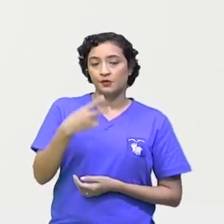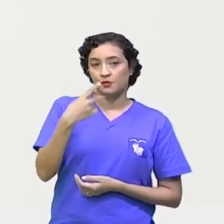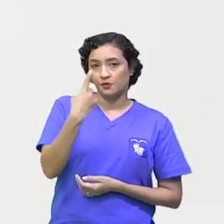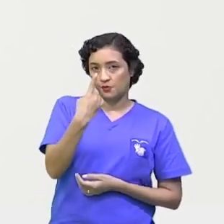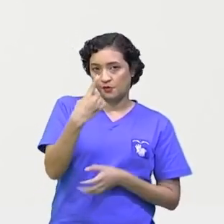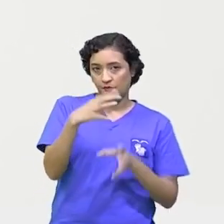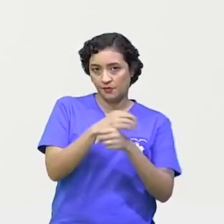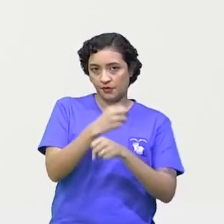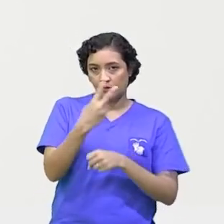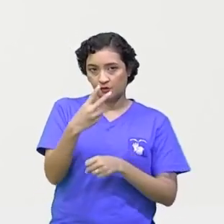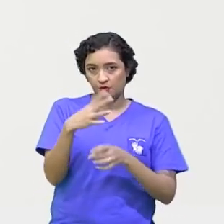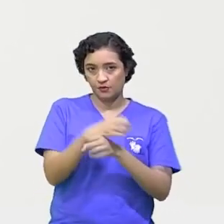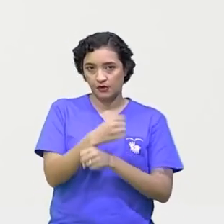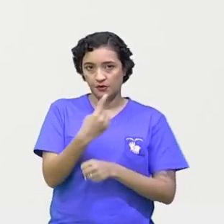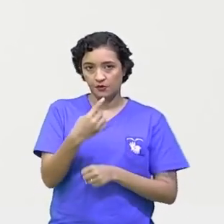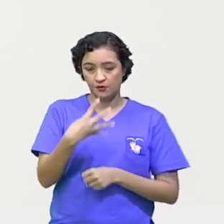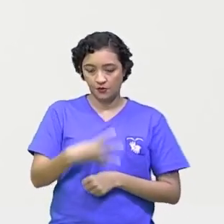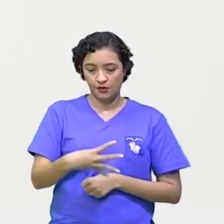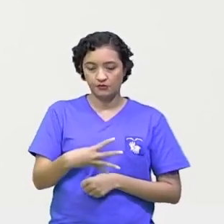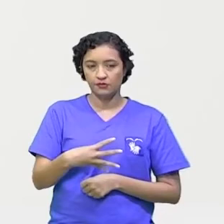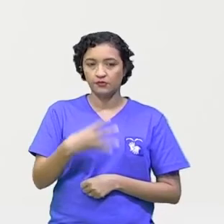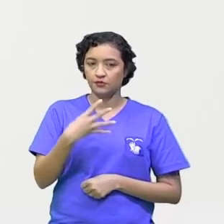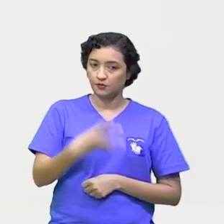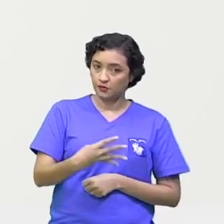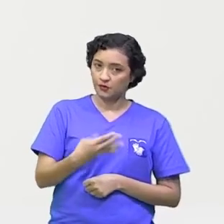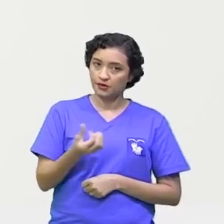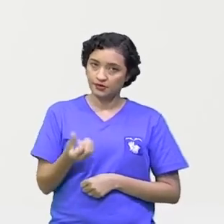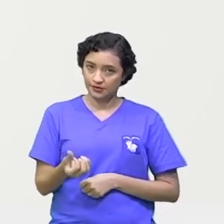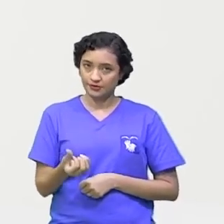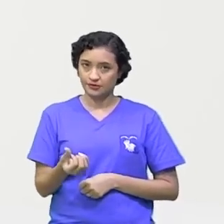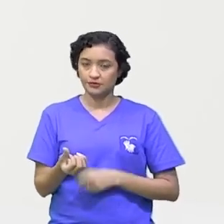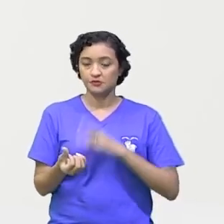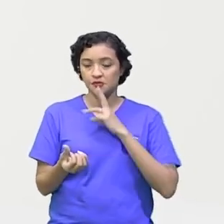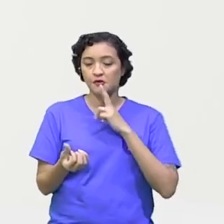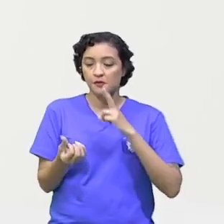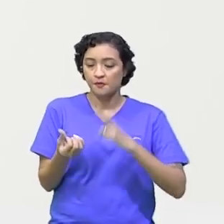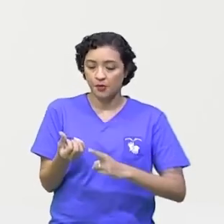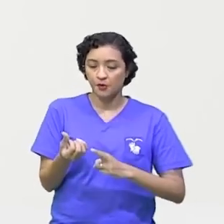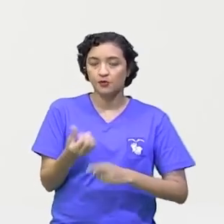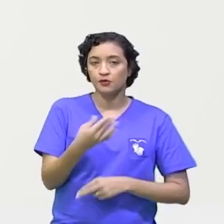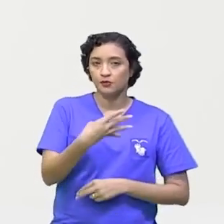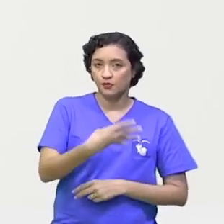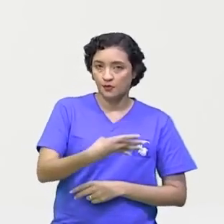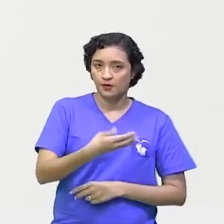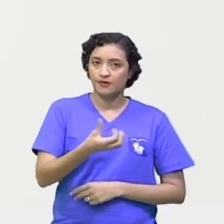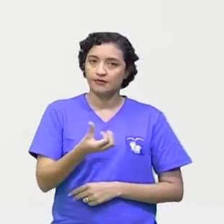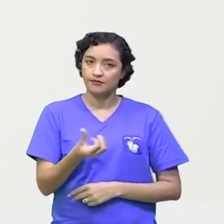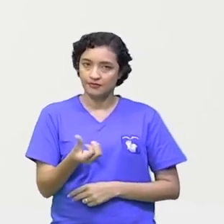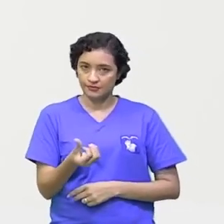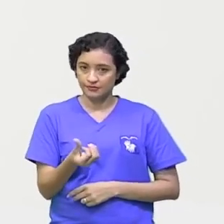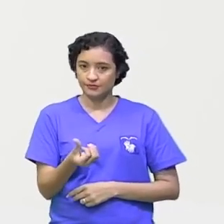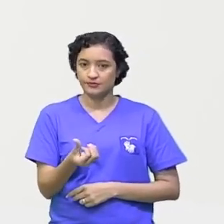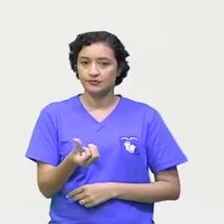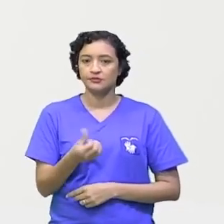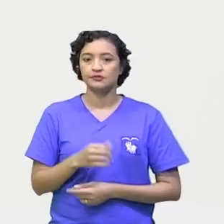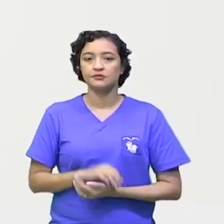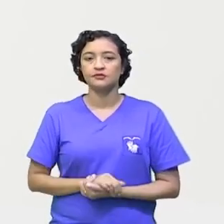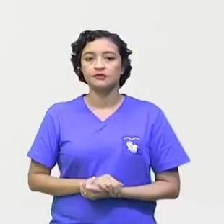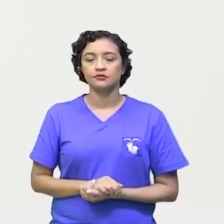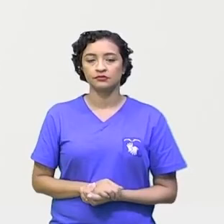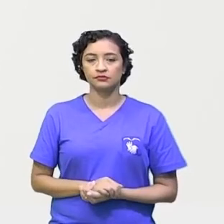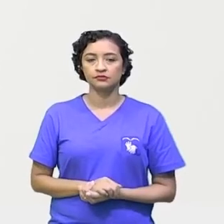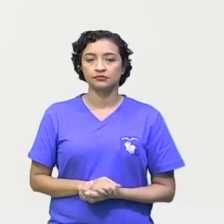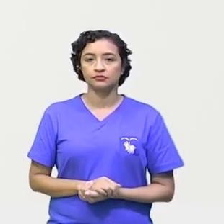3 mais 1, 4. Então, qual é o valor do nosso perímetro? Nosso perímetro aqui da figura do Felipe, que ele montou,